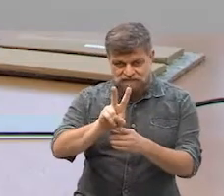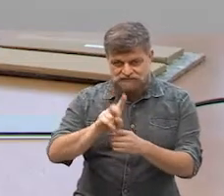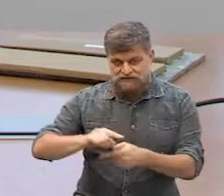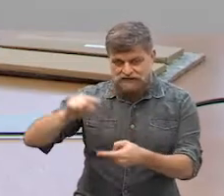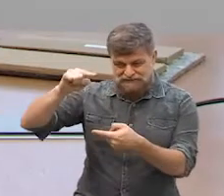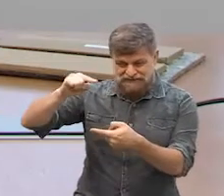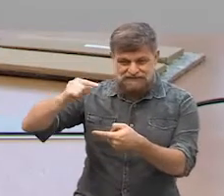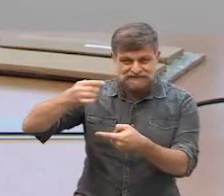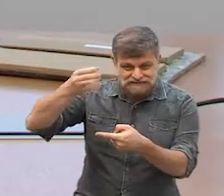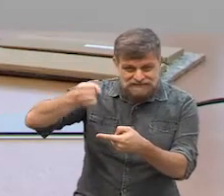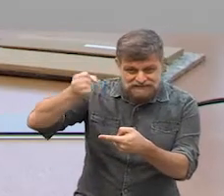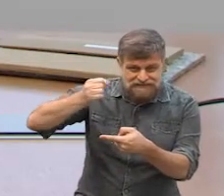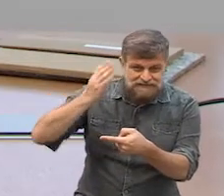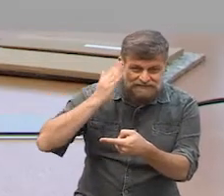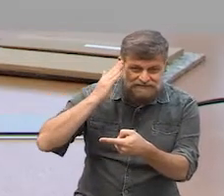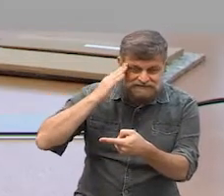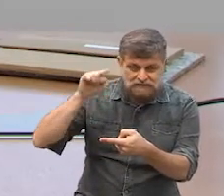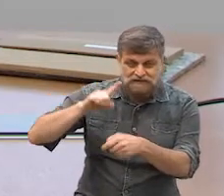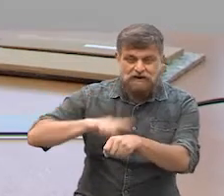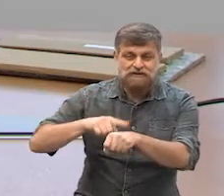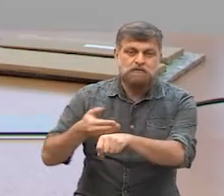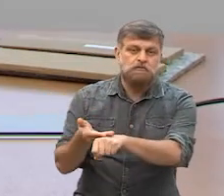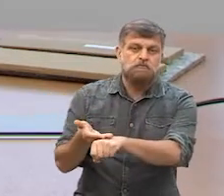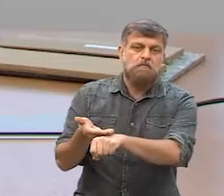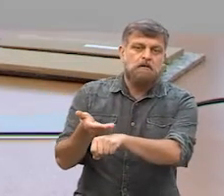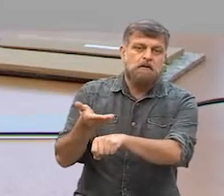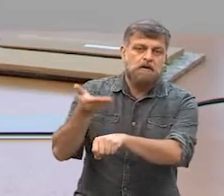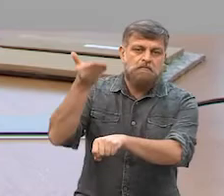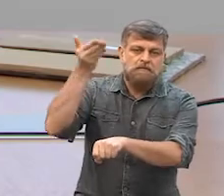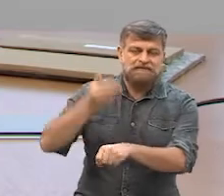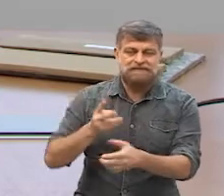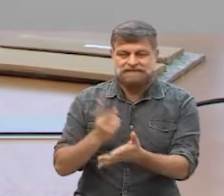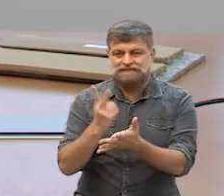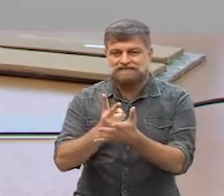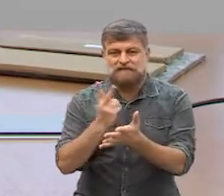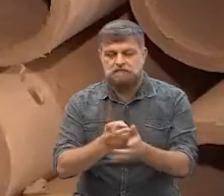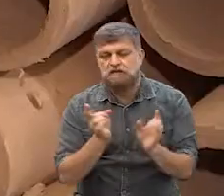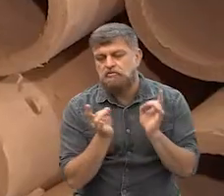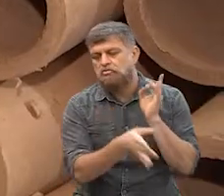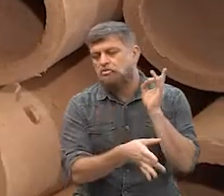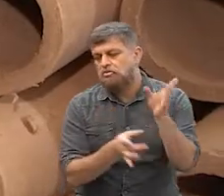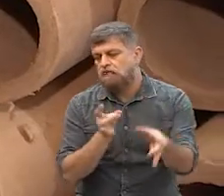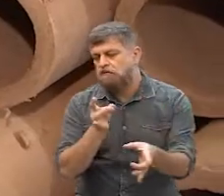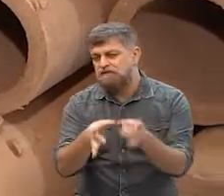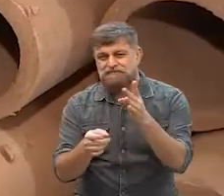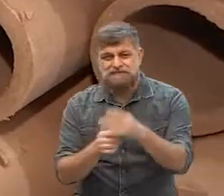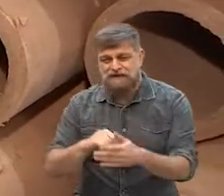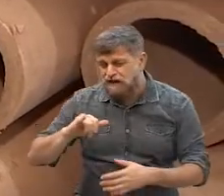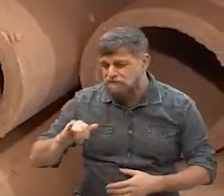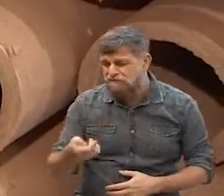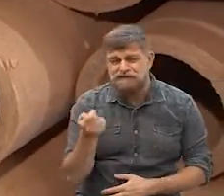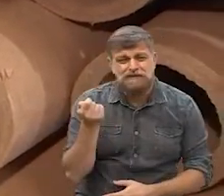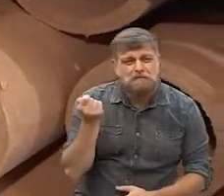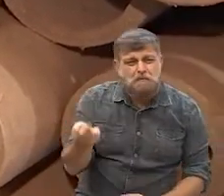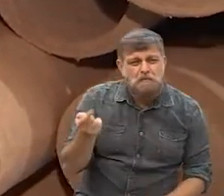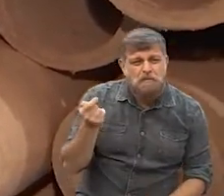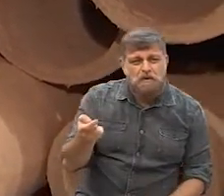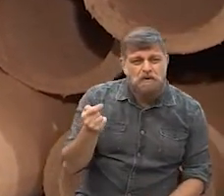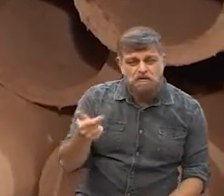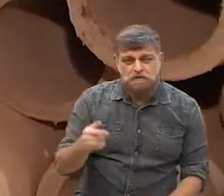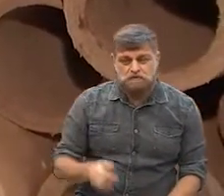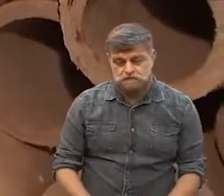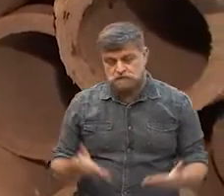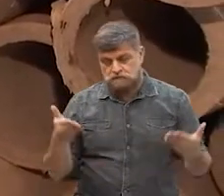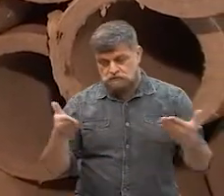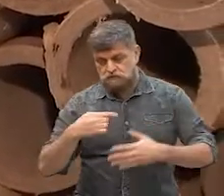longa-vida, né, que elas são embalagens que praticamente estavam sendo descartadas no mercado, com aproveitamento muito pequeno, né. E